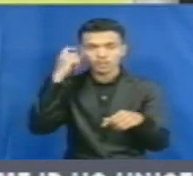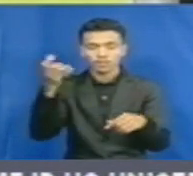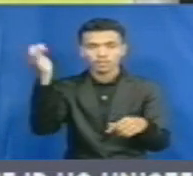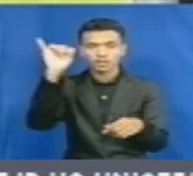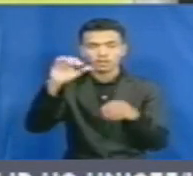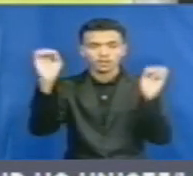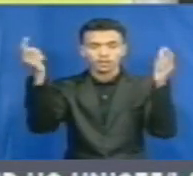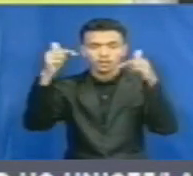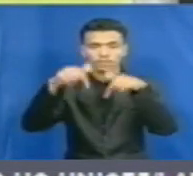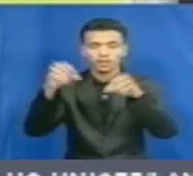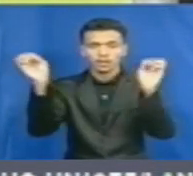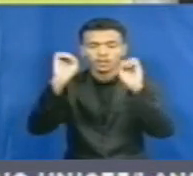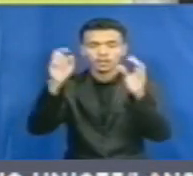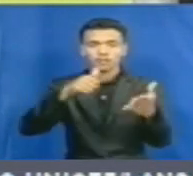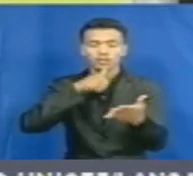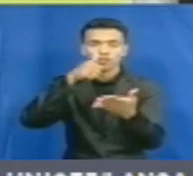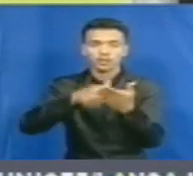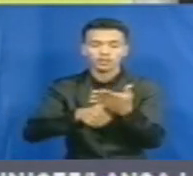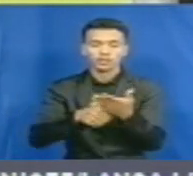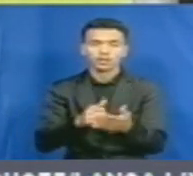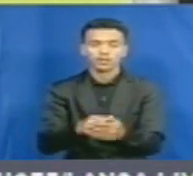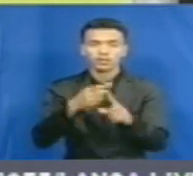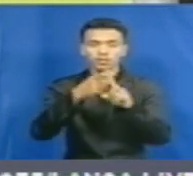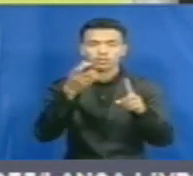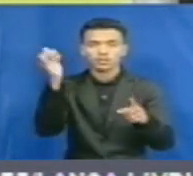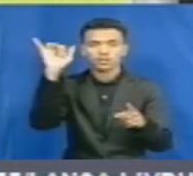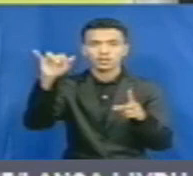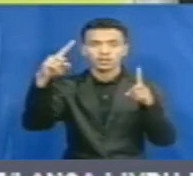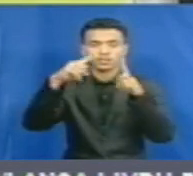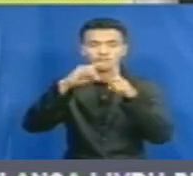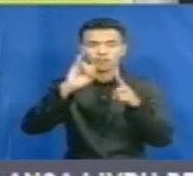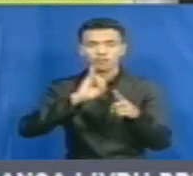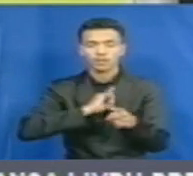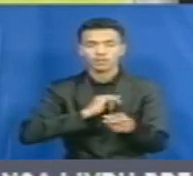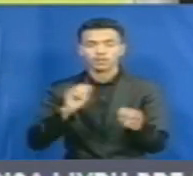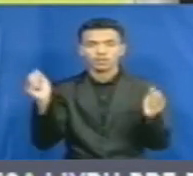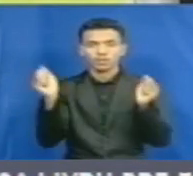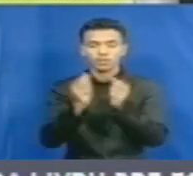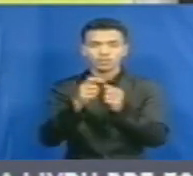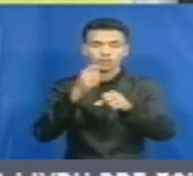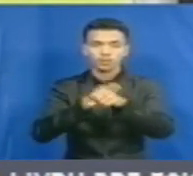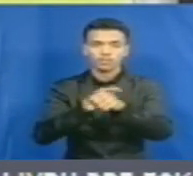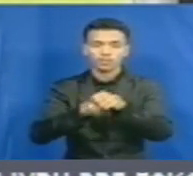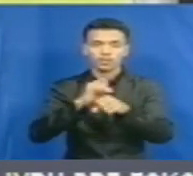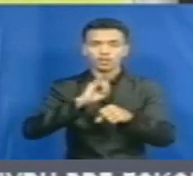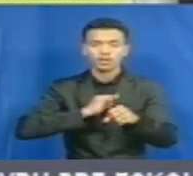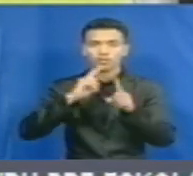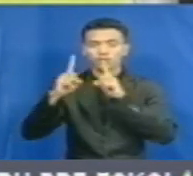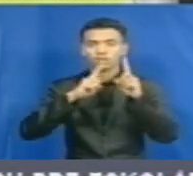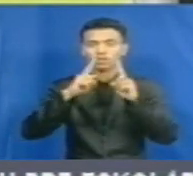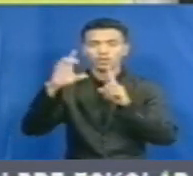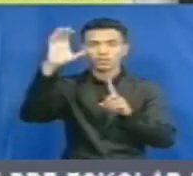siromai laia karta kunyesimento ruma kusi siromai hau o situ saune o informo ba